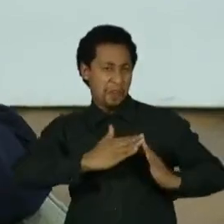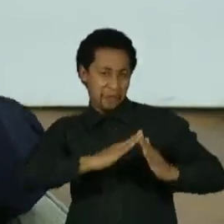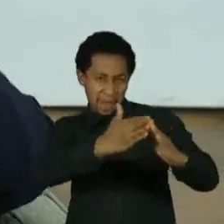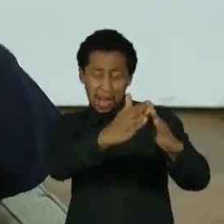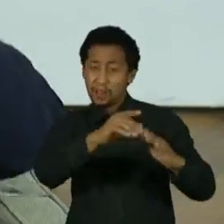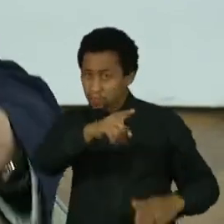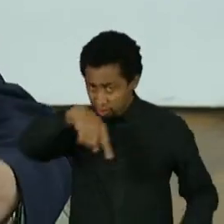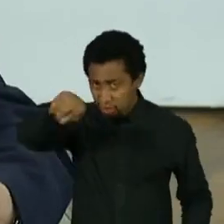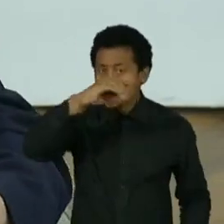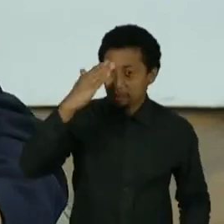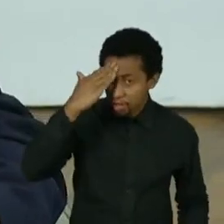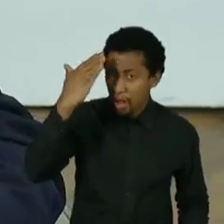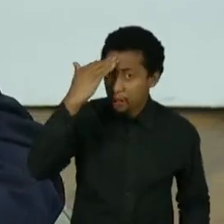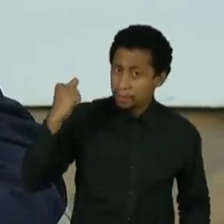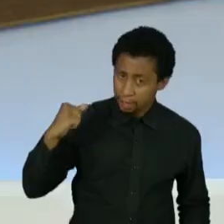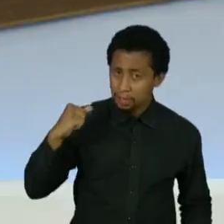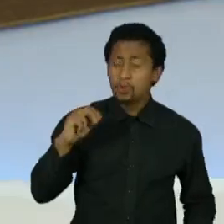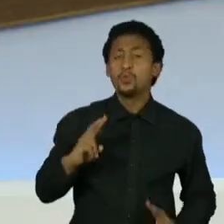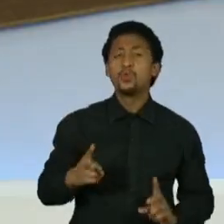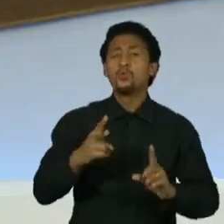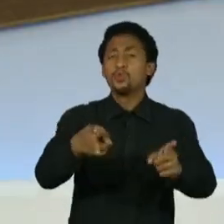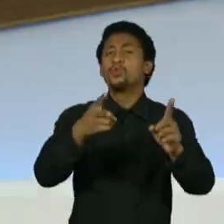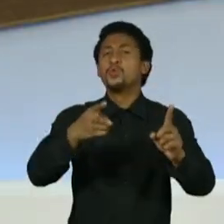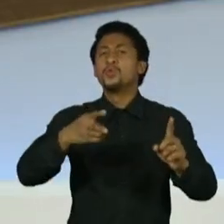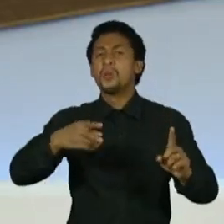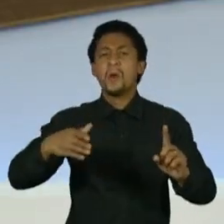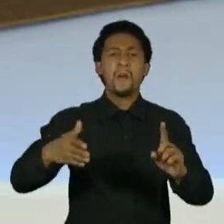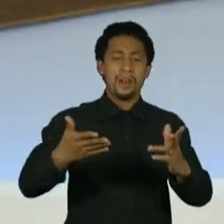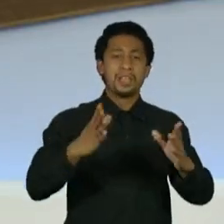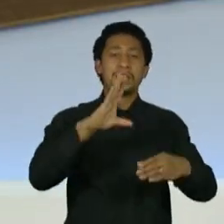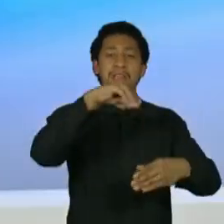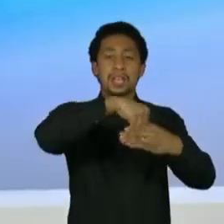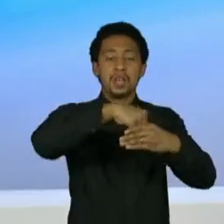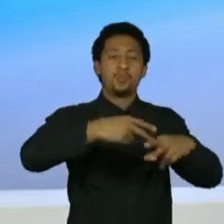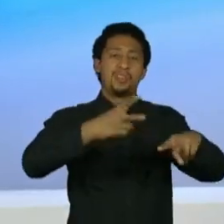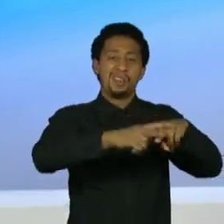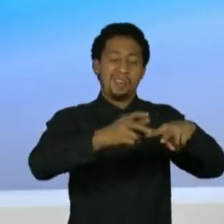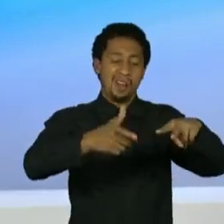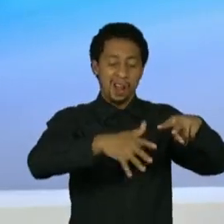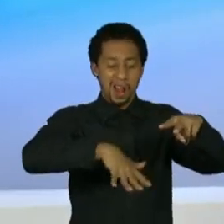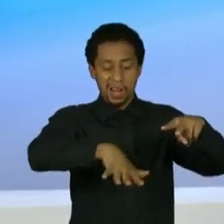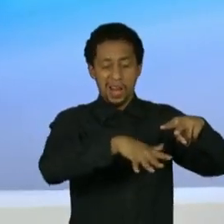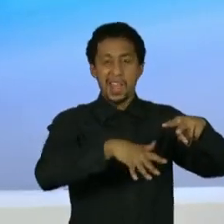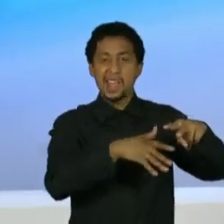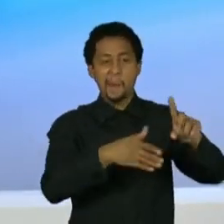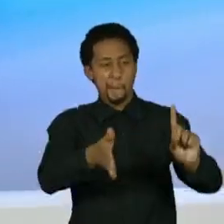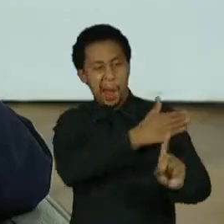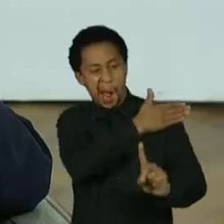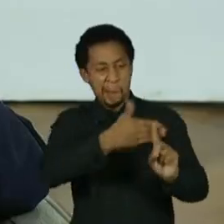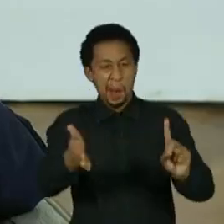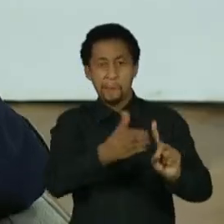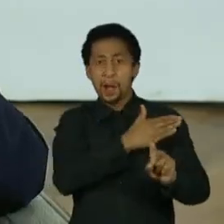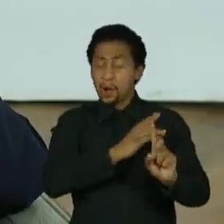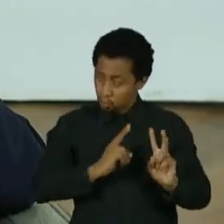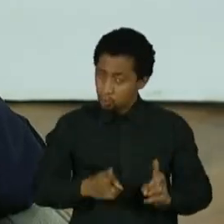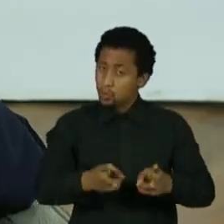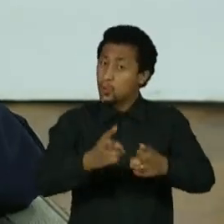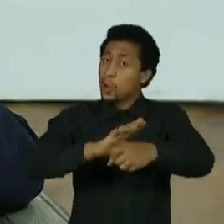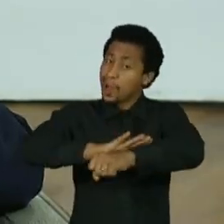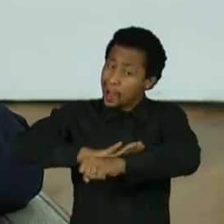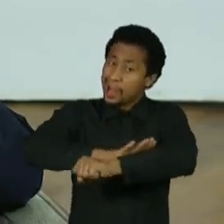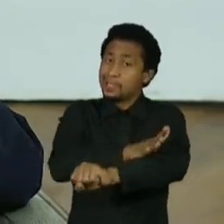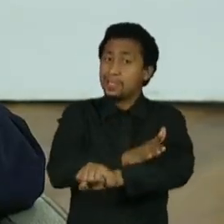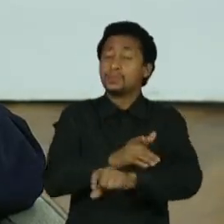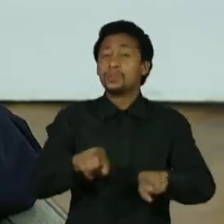cidades, a tortura que continua no sistema penitenciário. A violência não foi resolvida. A questão do racismo não foi resolvida.